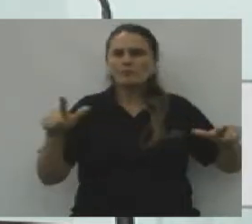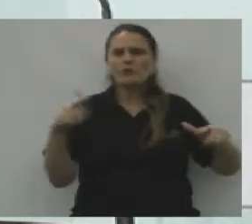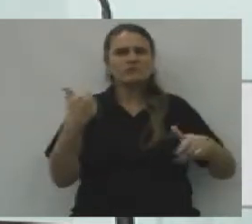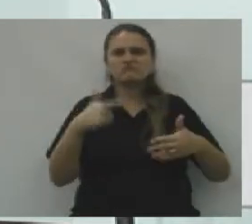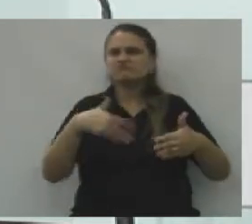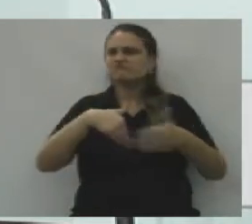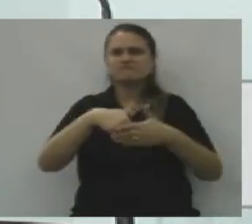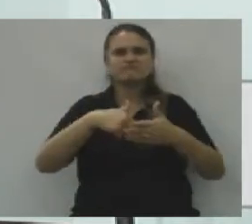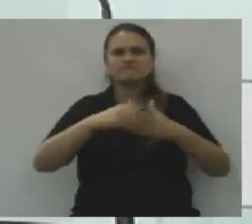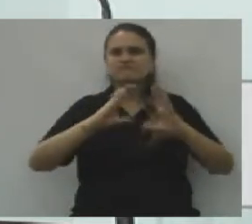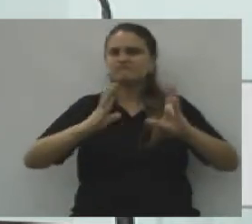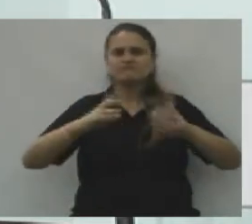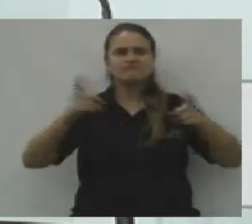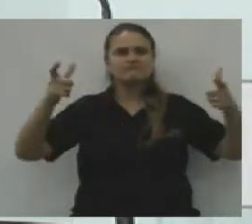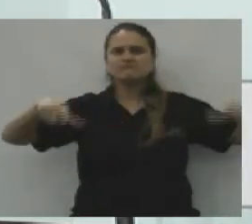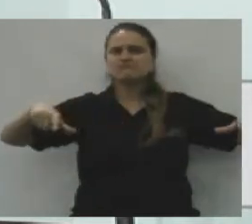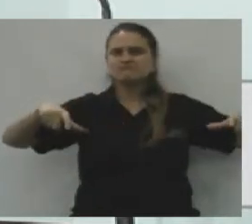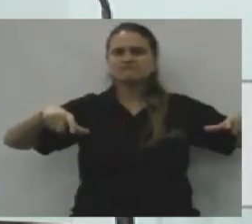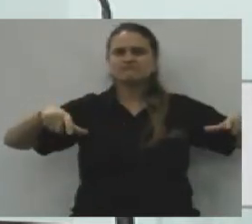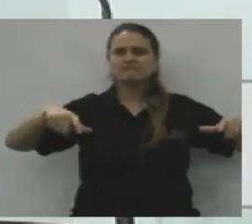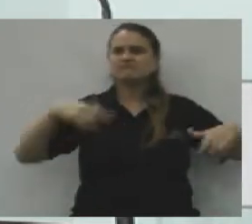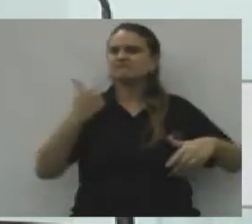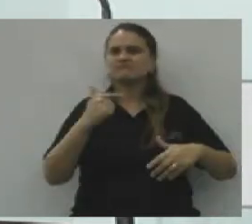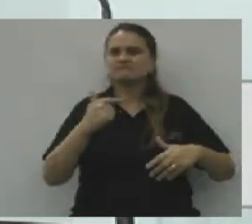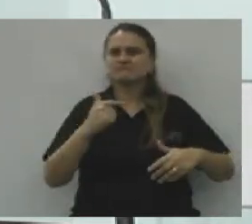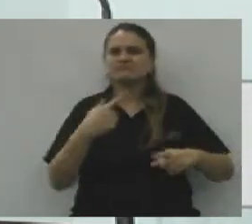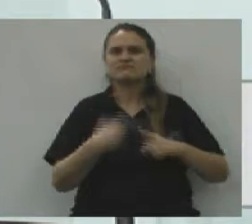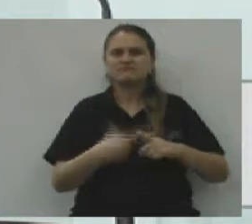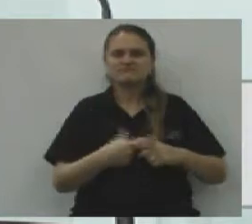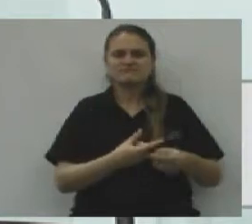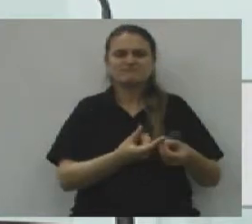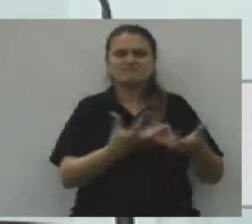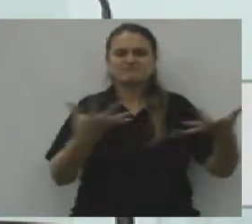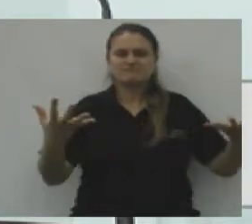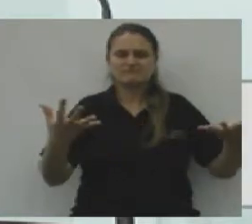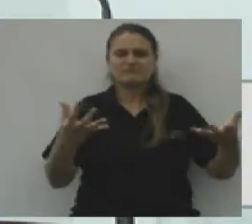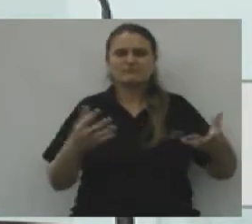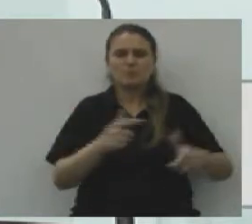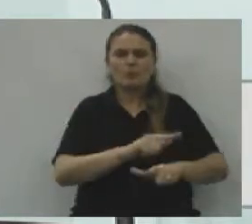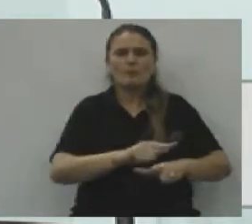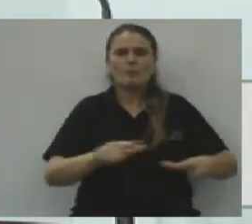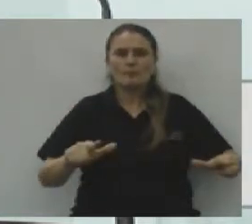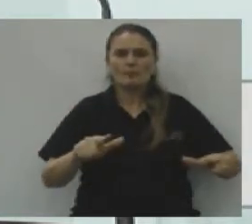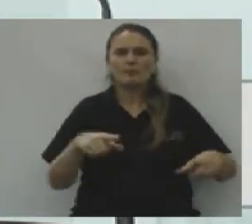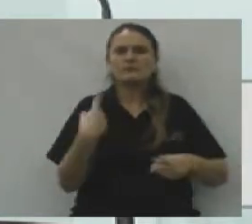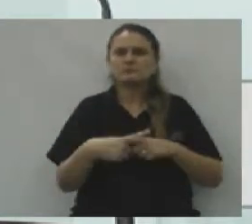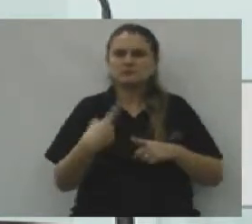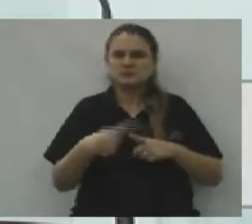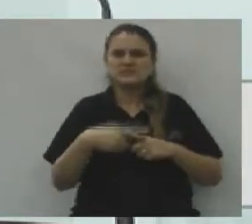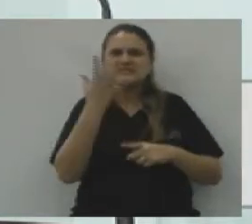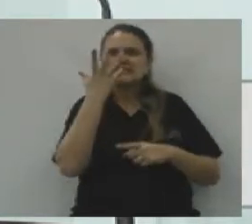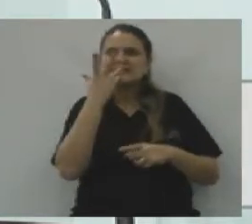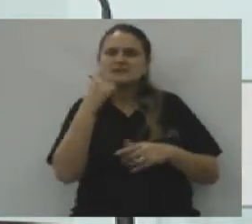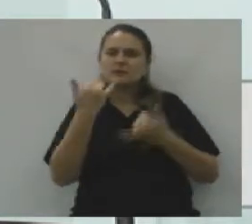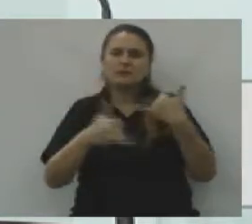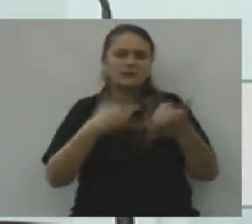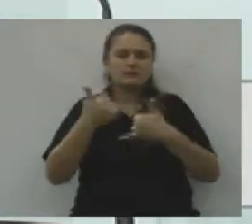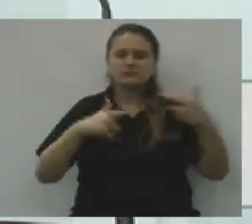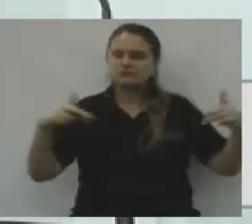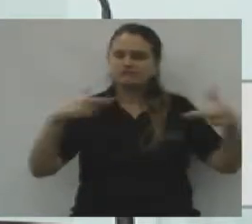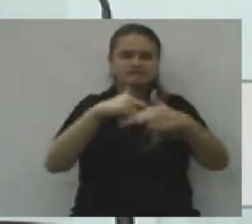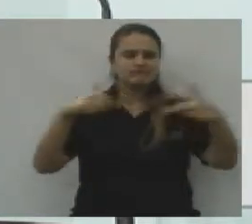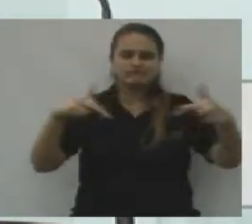né, vereadores? Que cresce capinho, o pessoal vem pedir para roçar. No nosso tempo, eu roçava era no quichute, né?